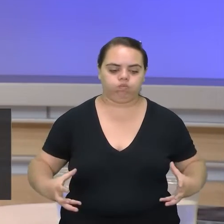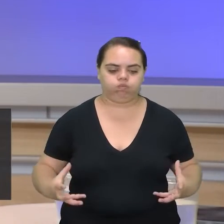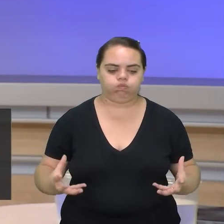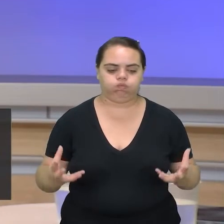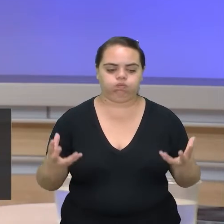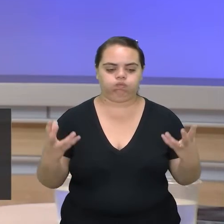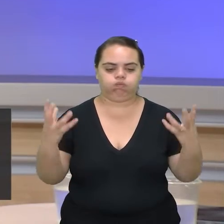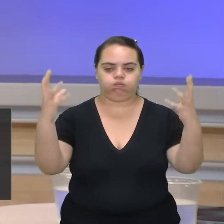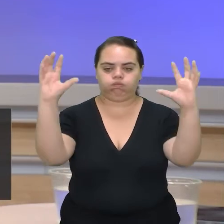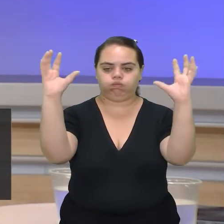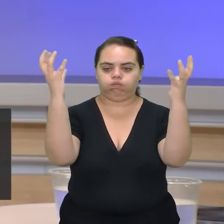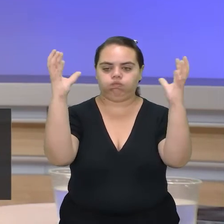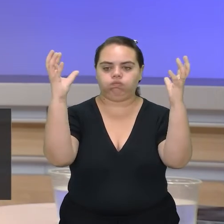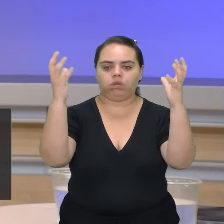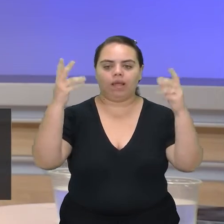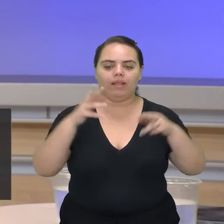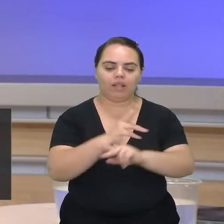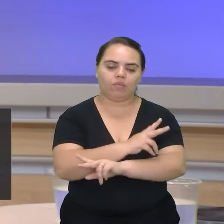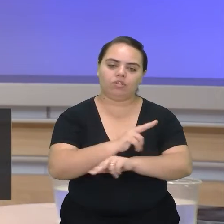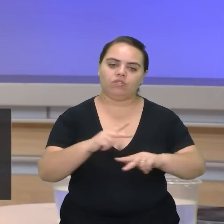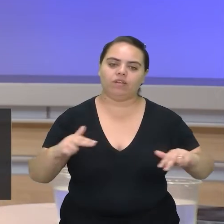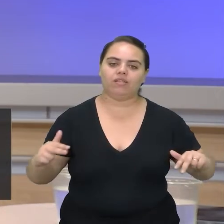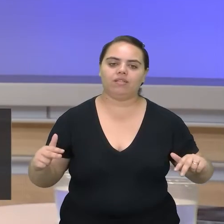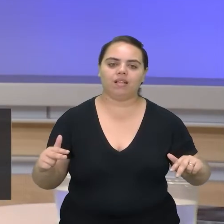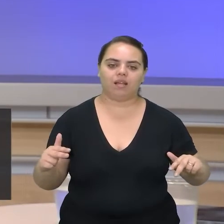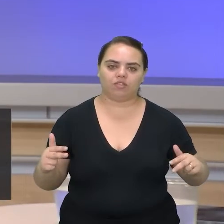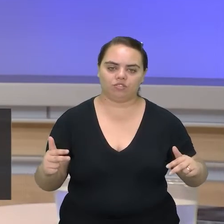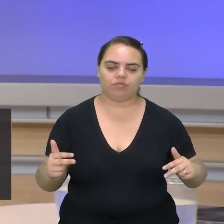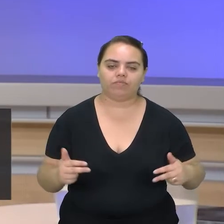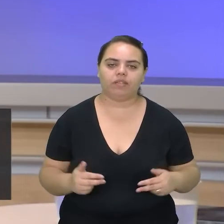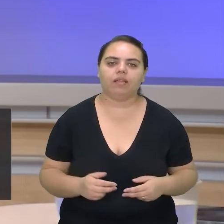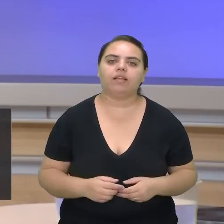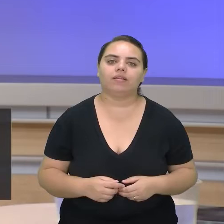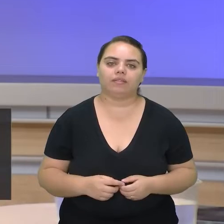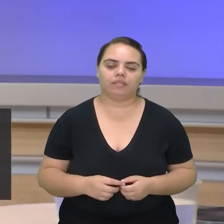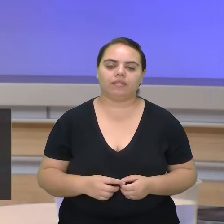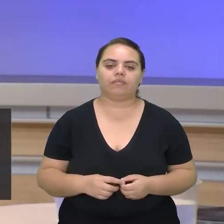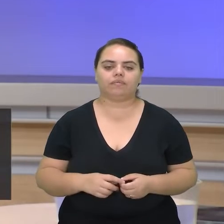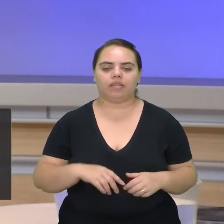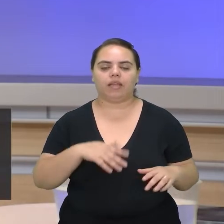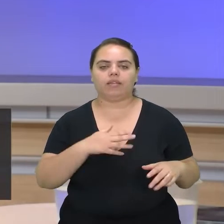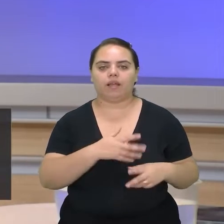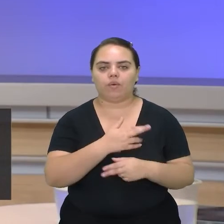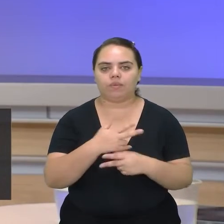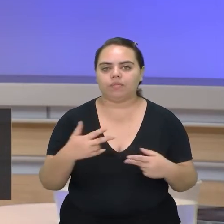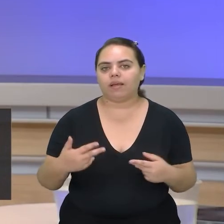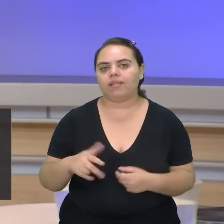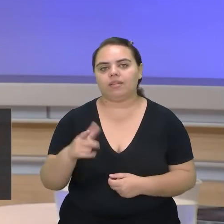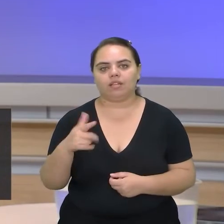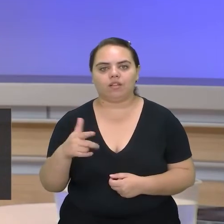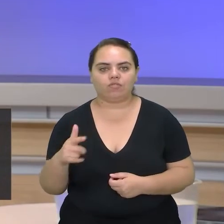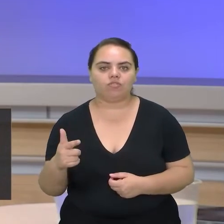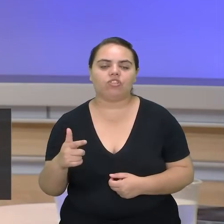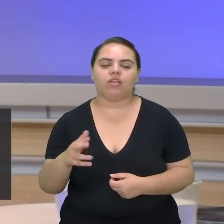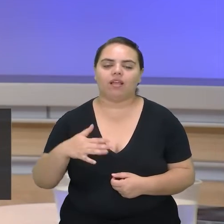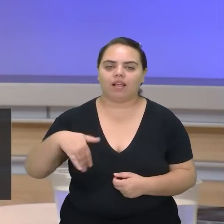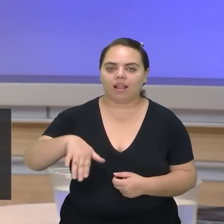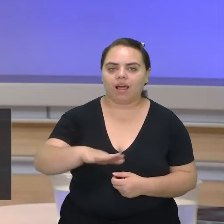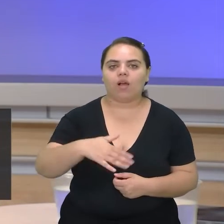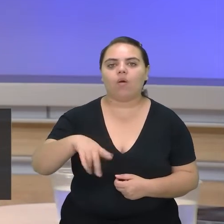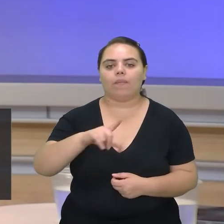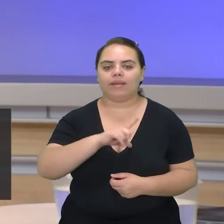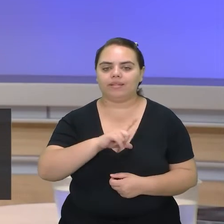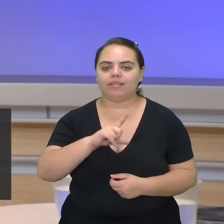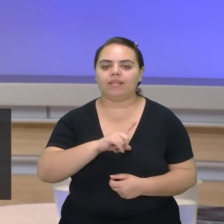grande quantidade com muita diversidade, ela vira até uma matriz, a partir da qual algumas espécies até que não existiam mais nos territórios passam a